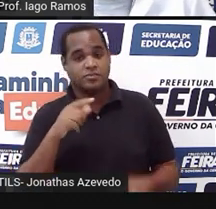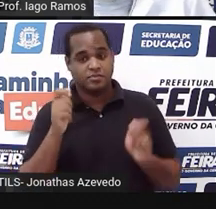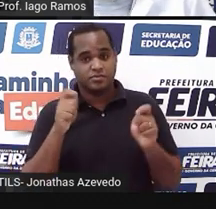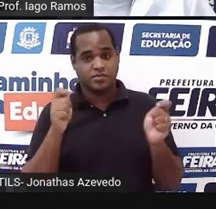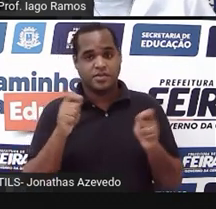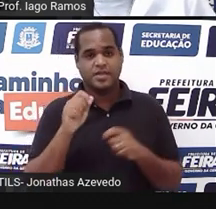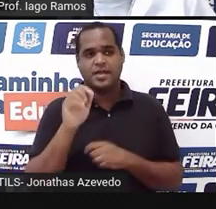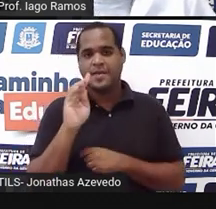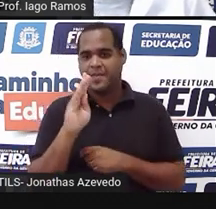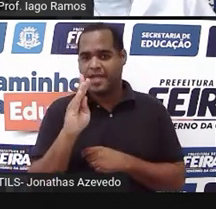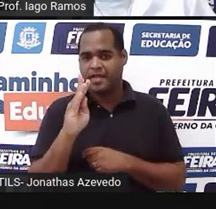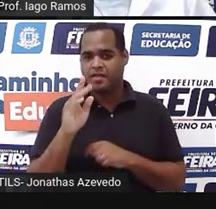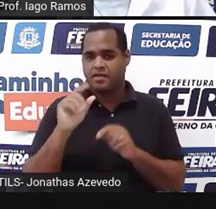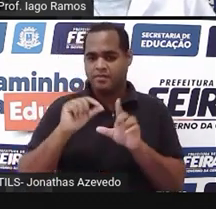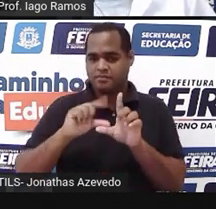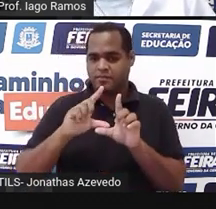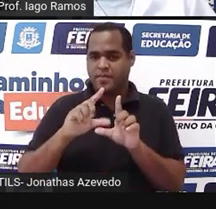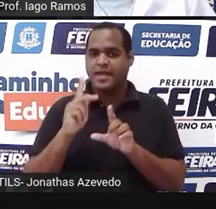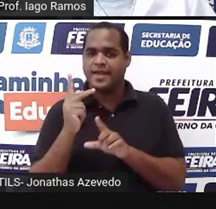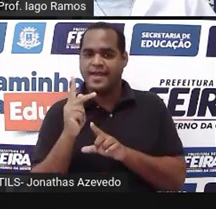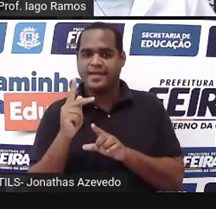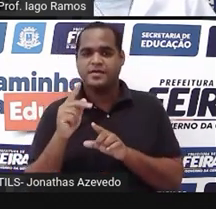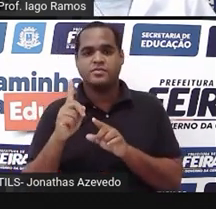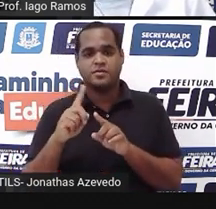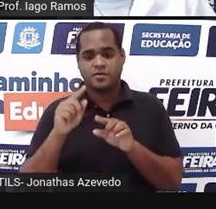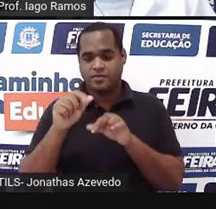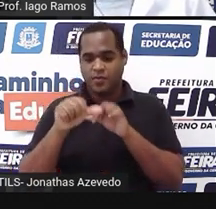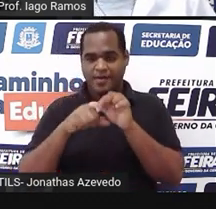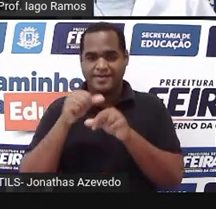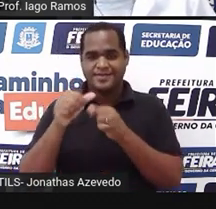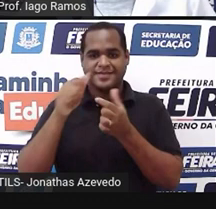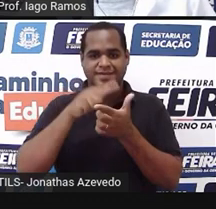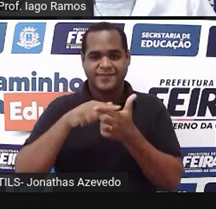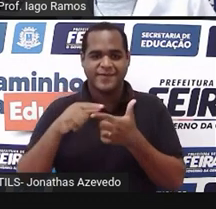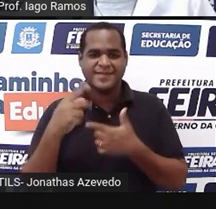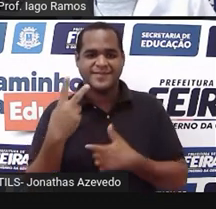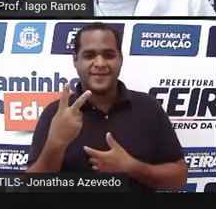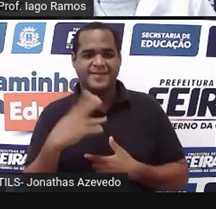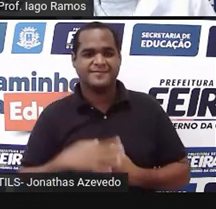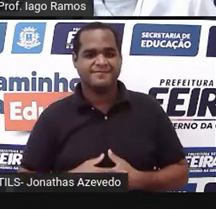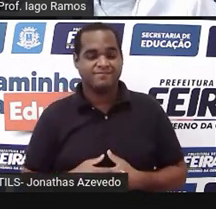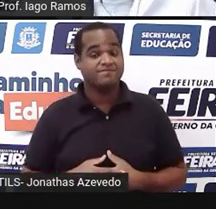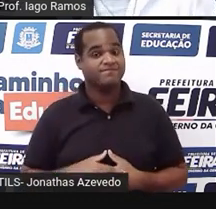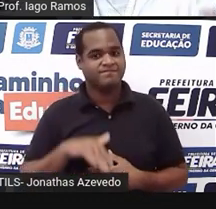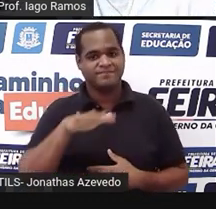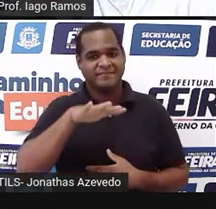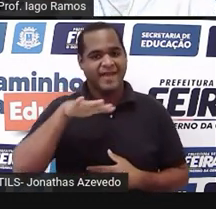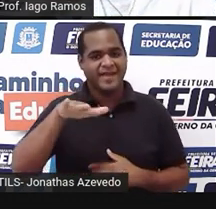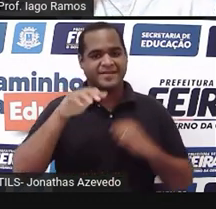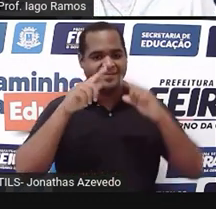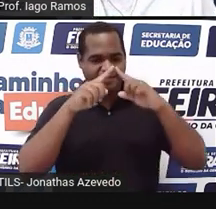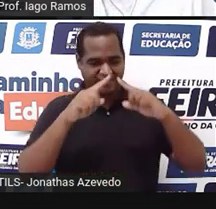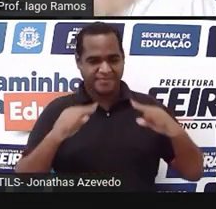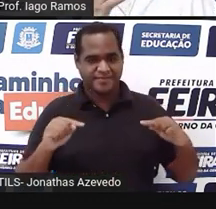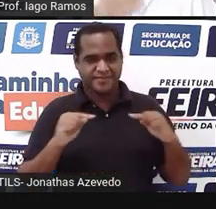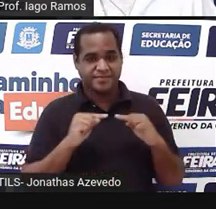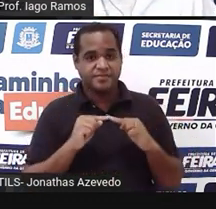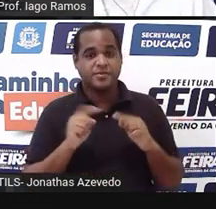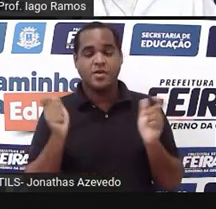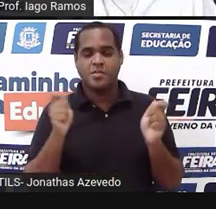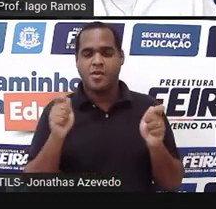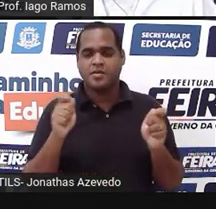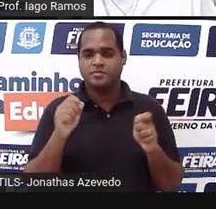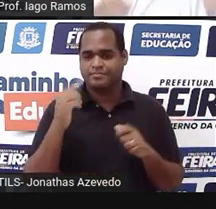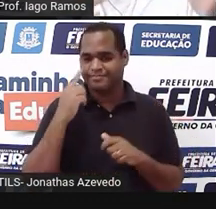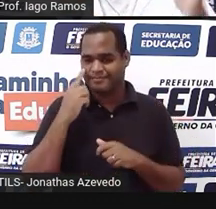vezes H / 2 porque porque o cálculo da área do triângulo é feito da seguinte forma comprimento